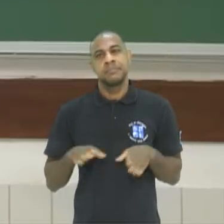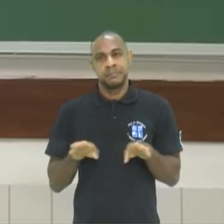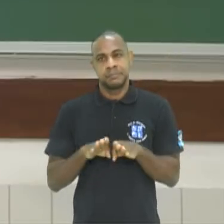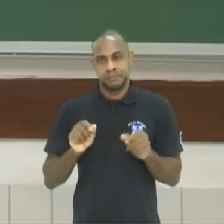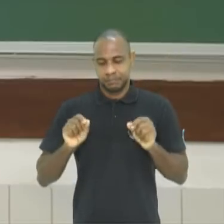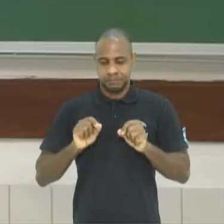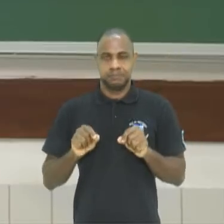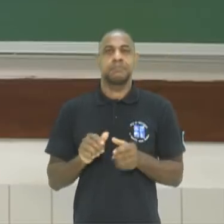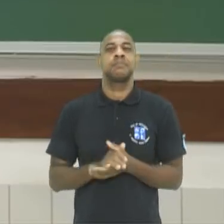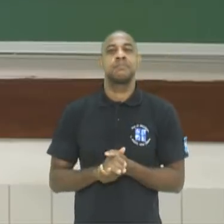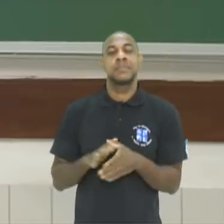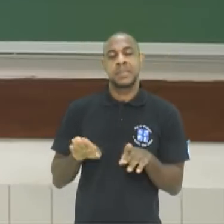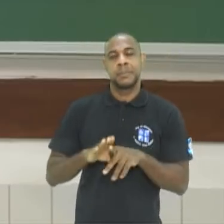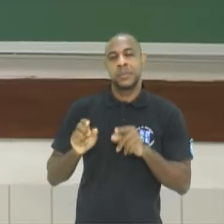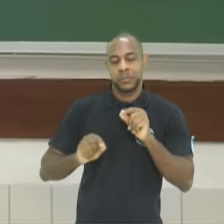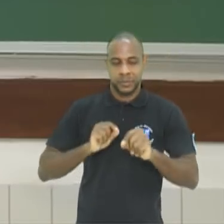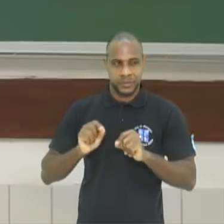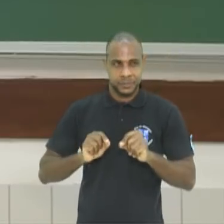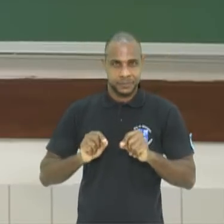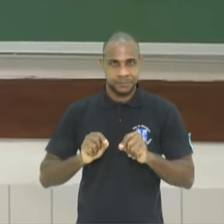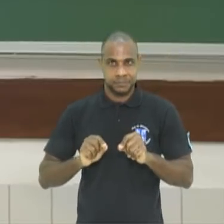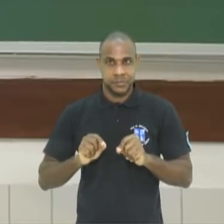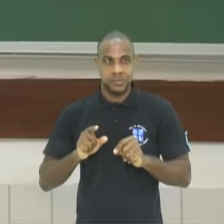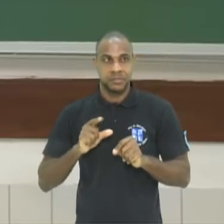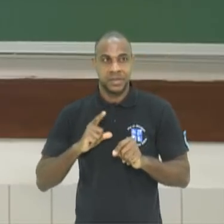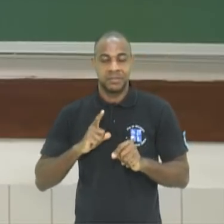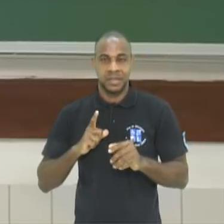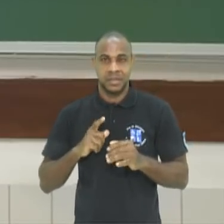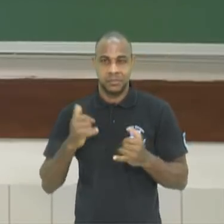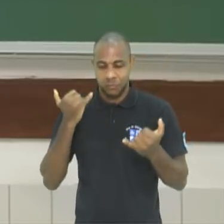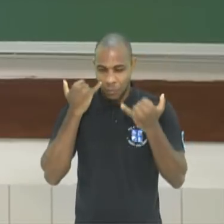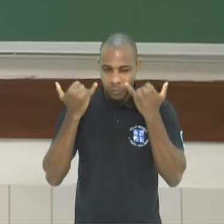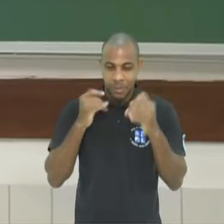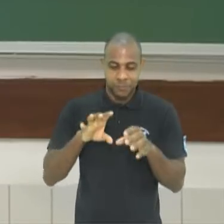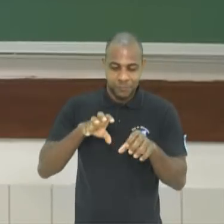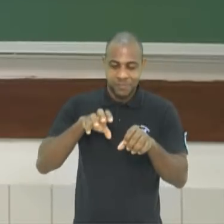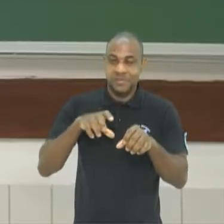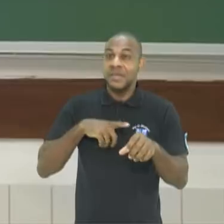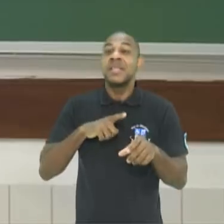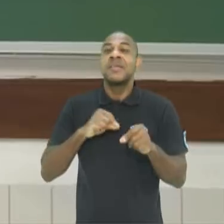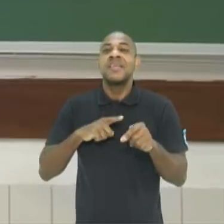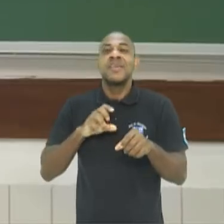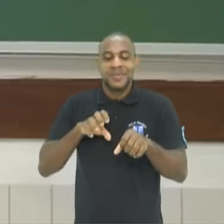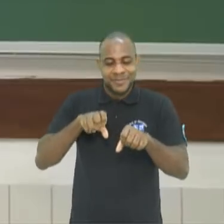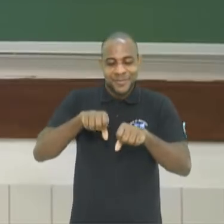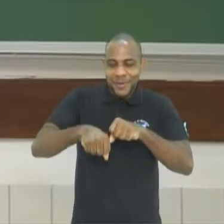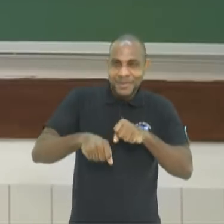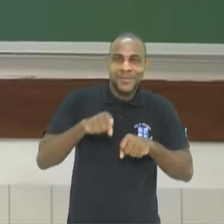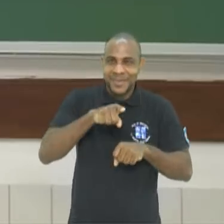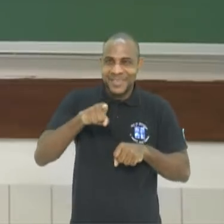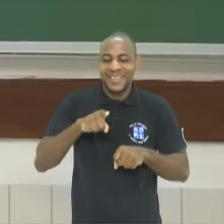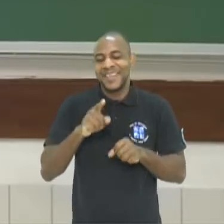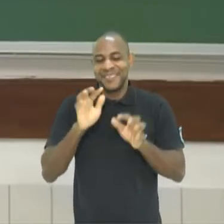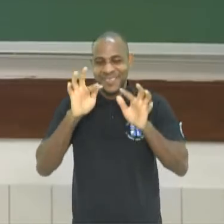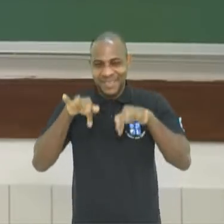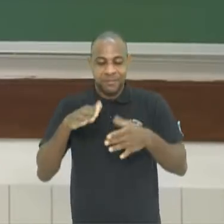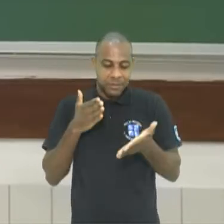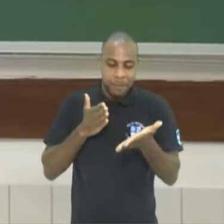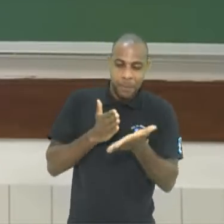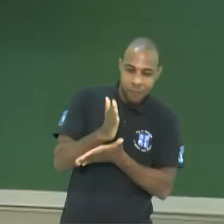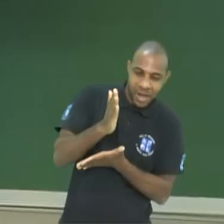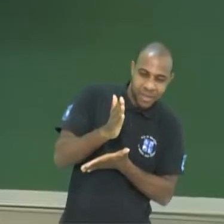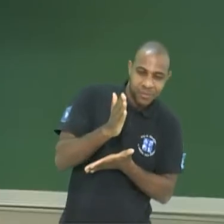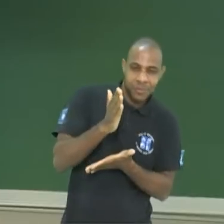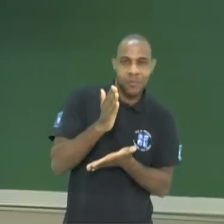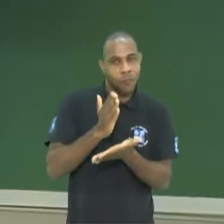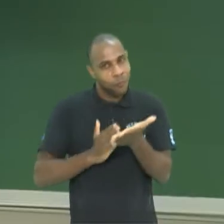e notas é aquilo que vai formar você ali no final do ano para saber se você será, aprovado ou não. Então é